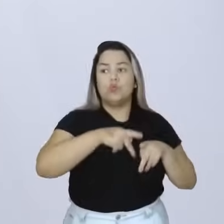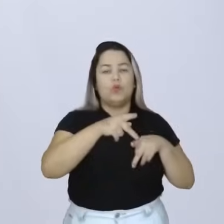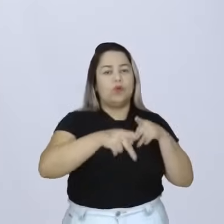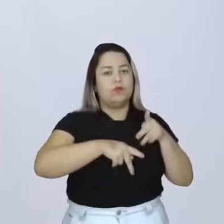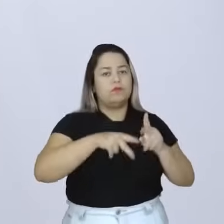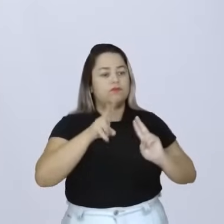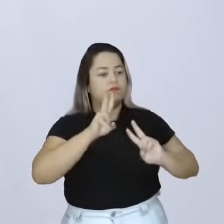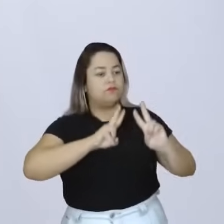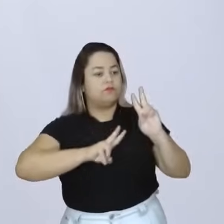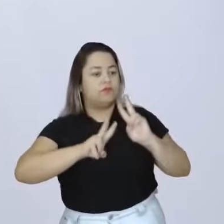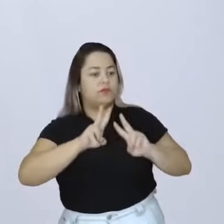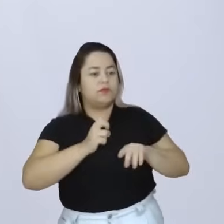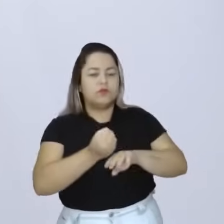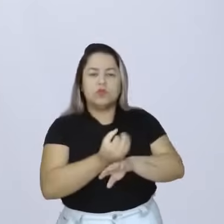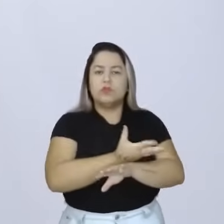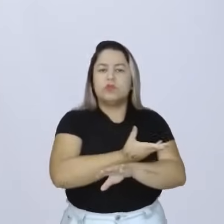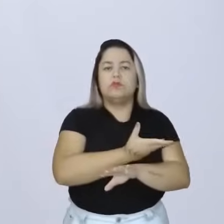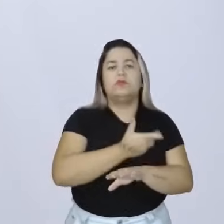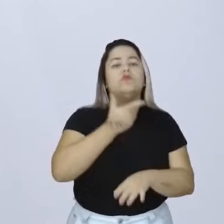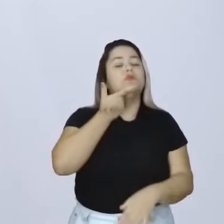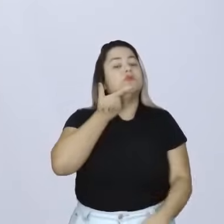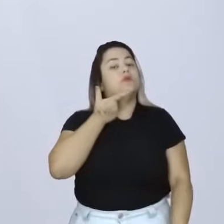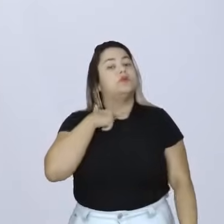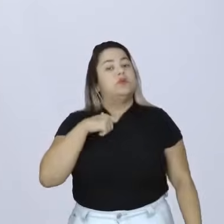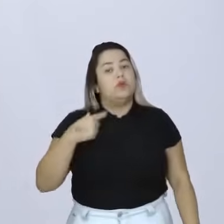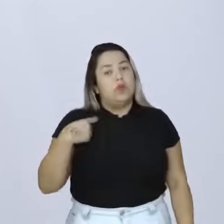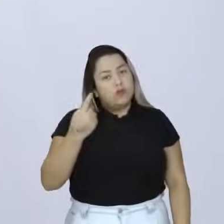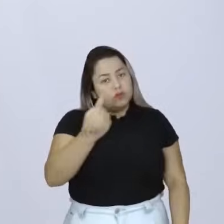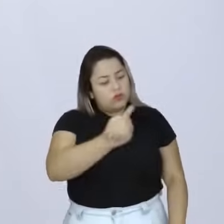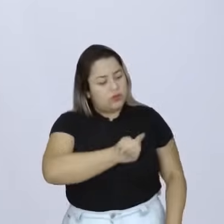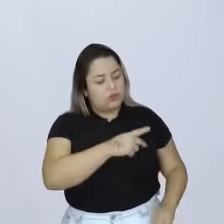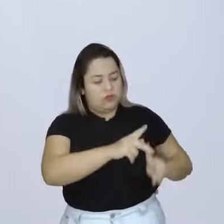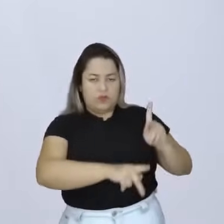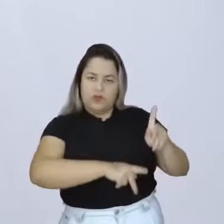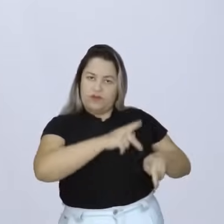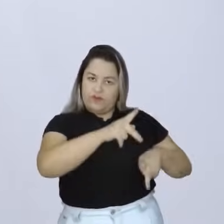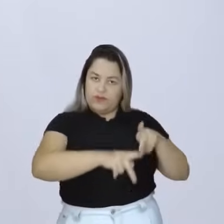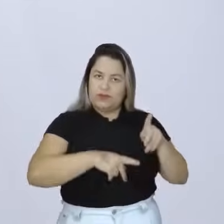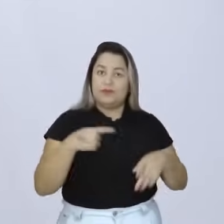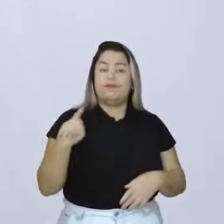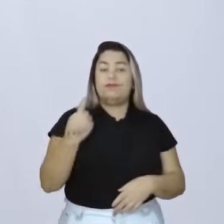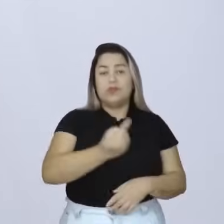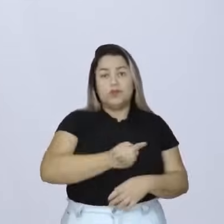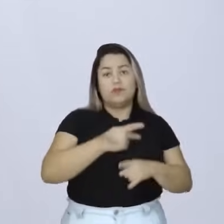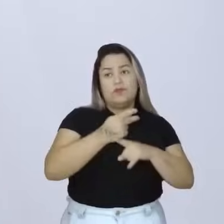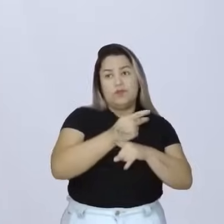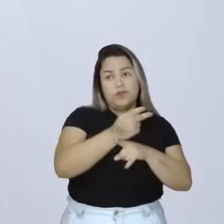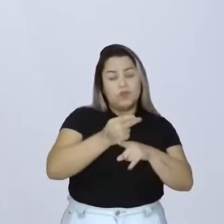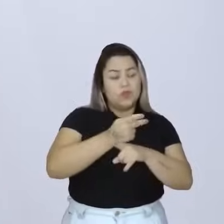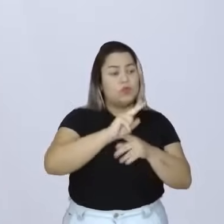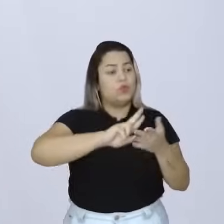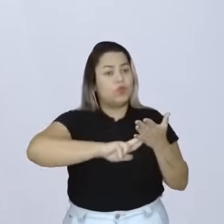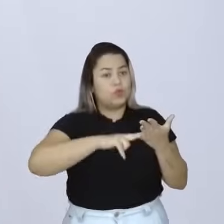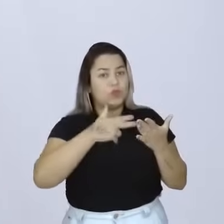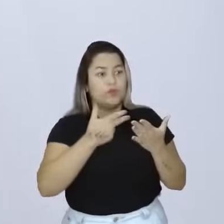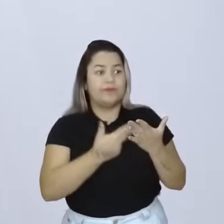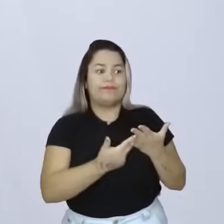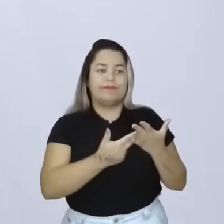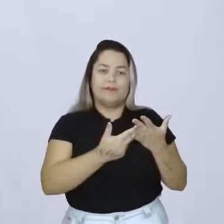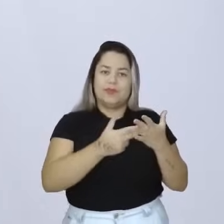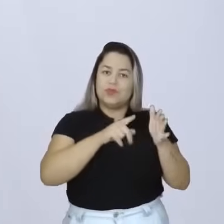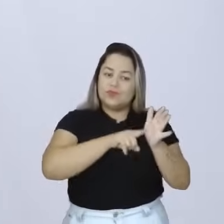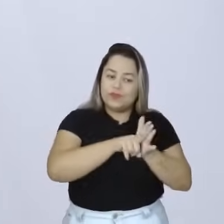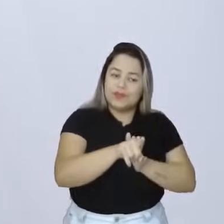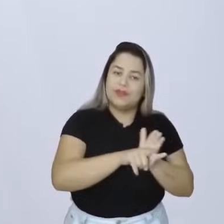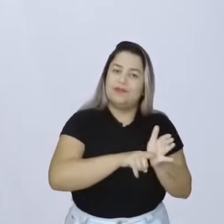os desejos e as vontades do nosso povo. É isso que nós procuramos traduzir na peça do